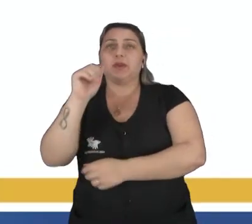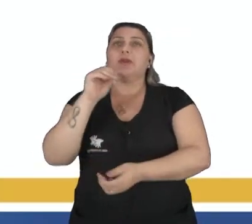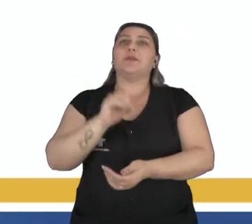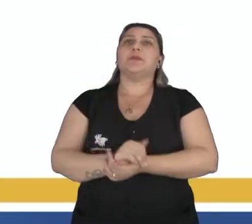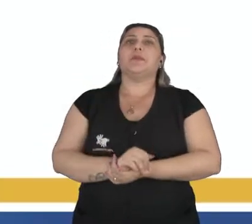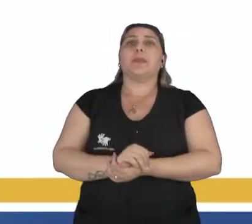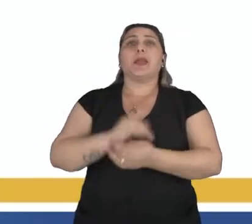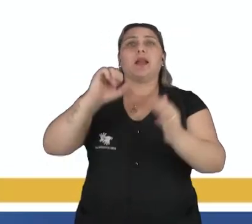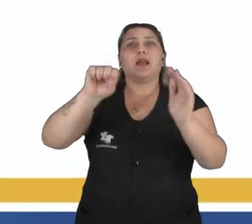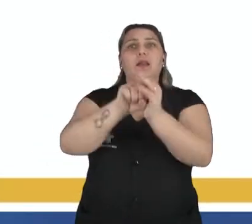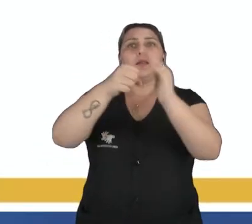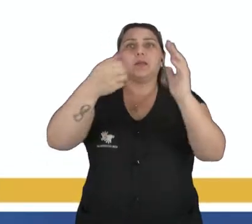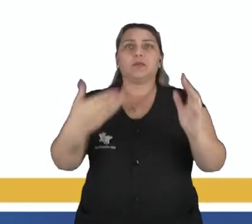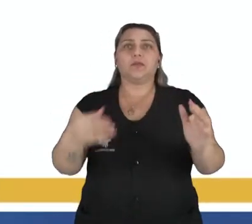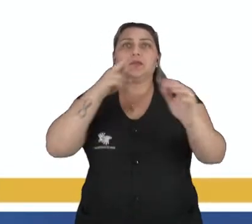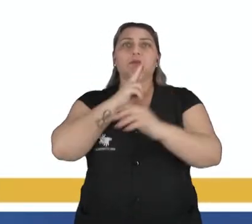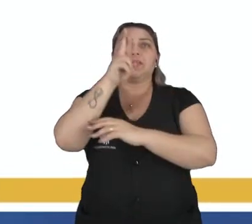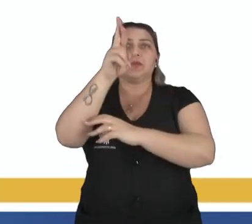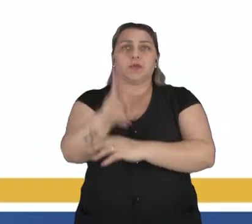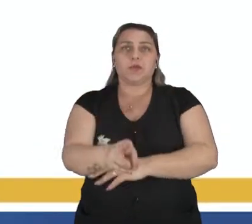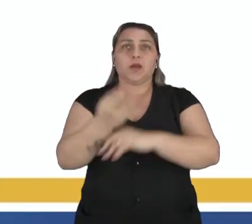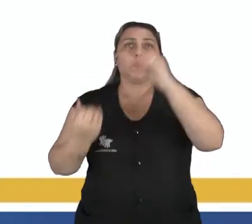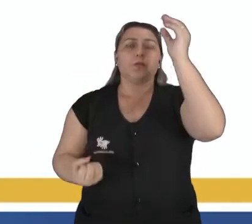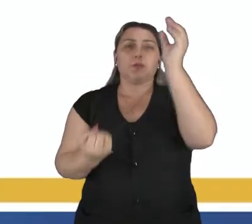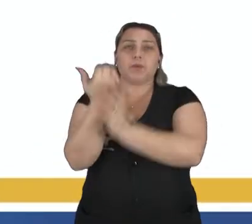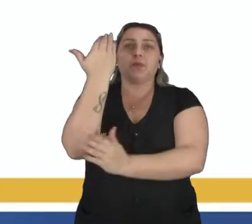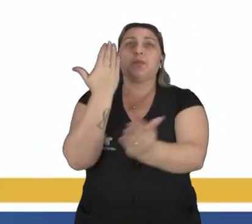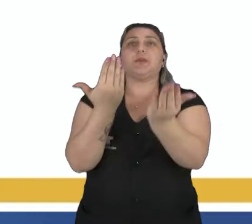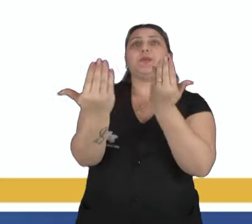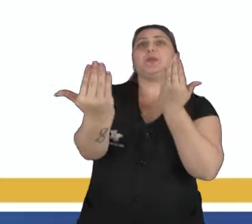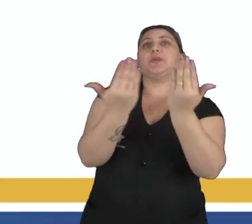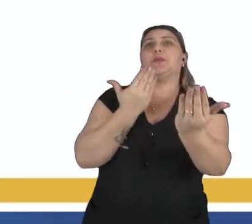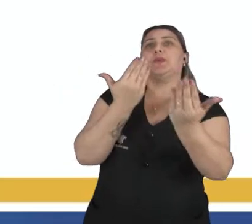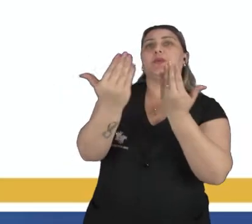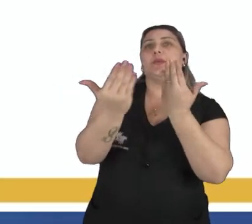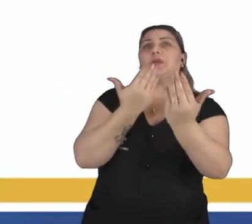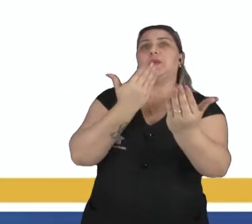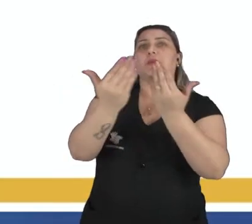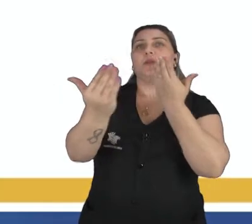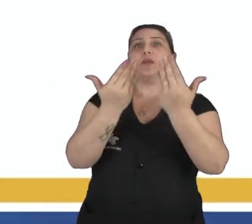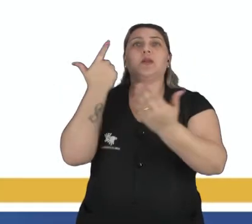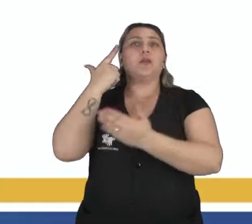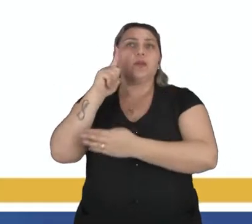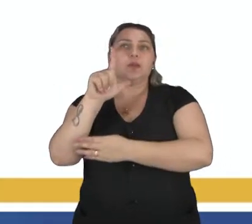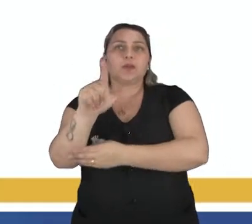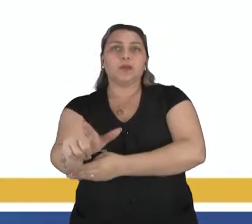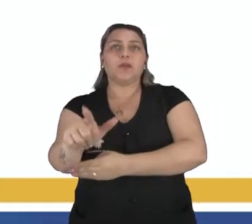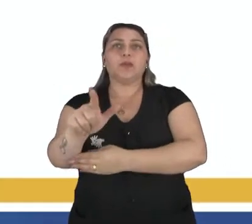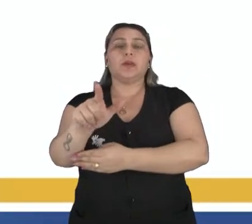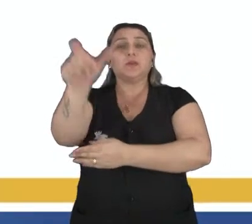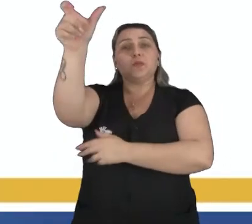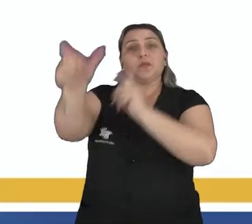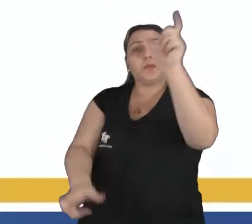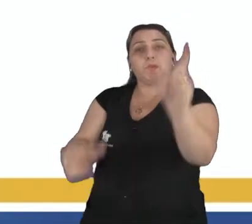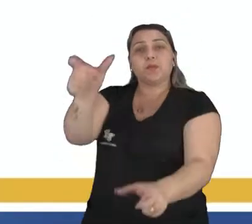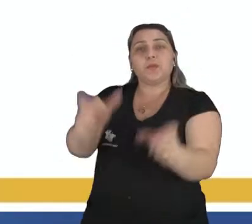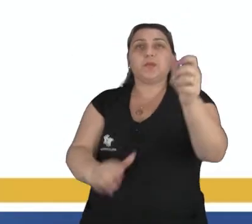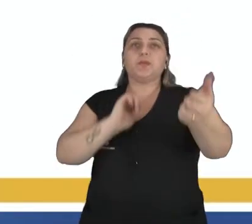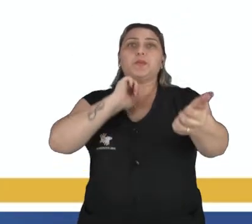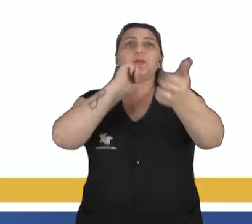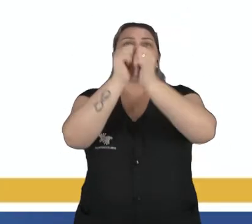esportes de marca são caracterizados pelo fato de o resultado surgir da comparação dos